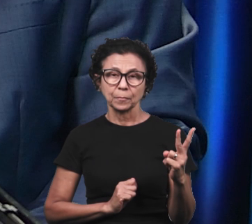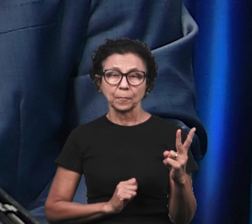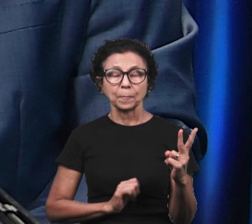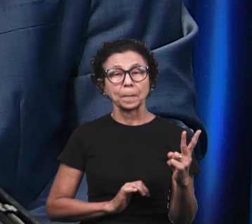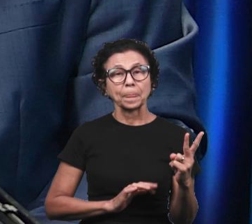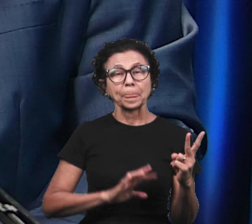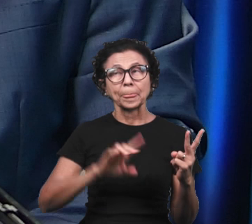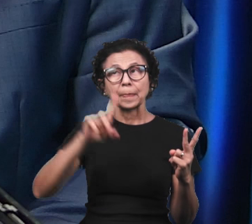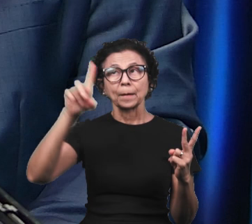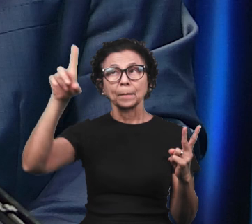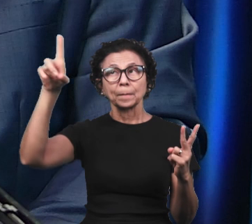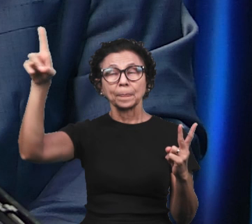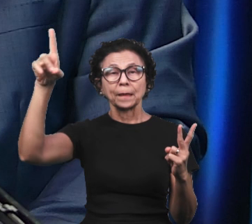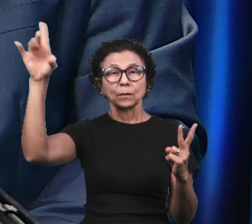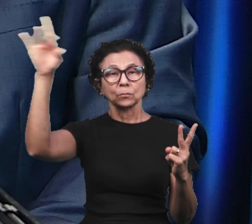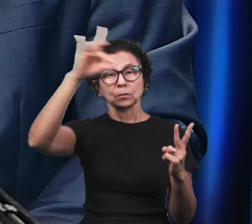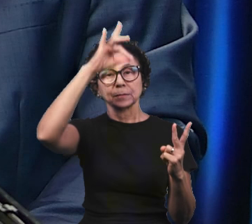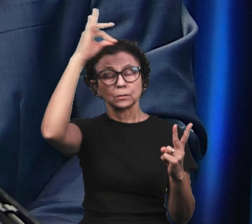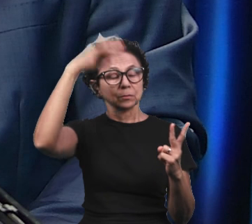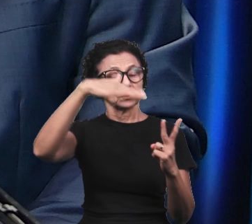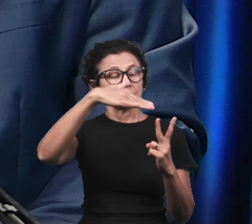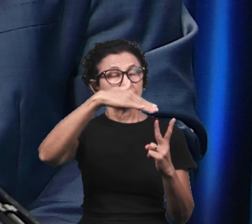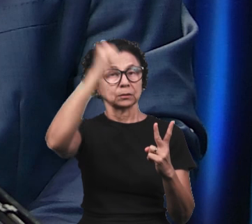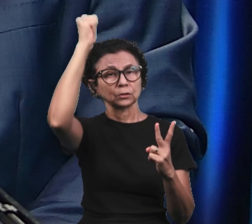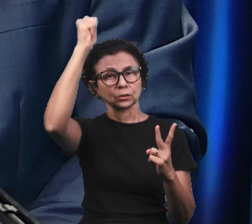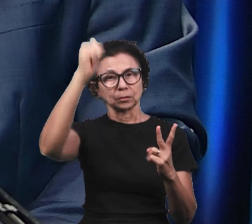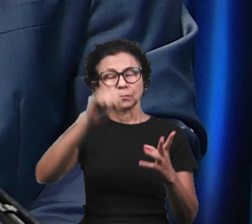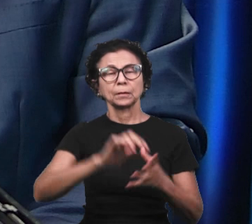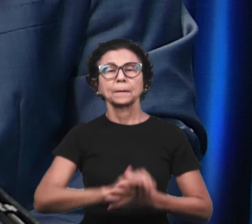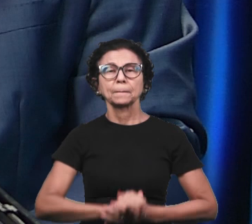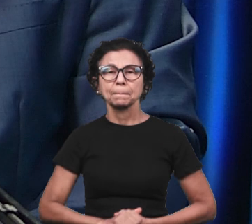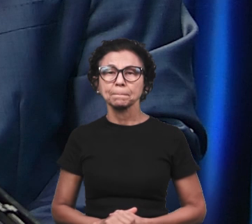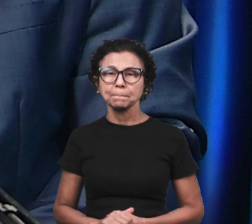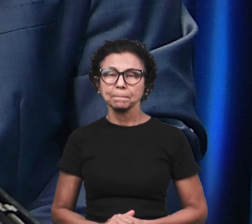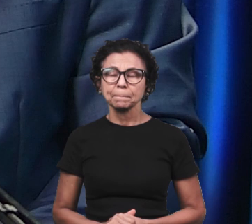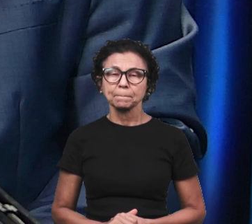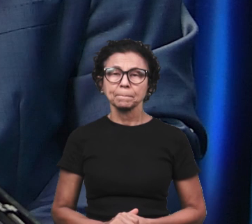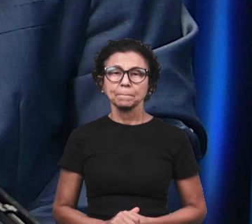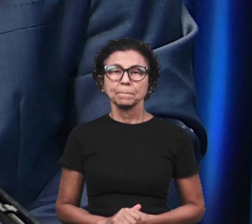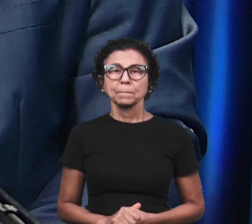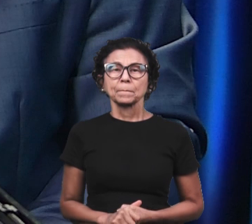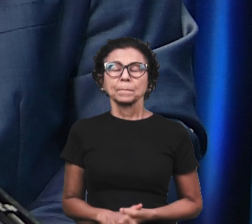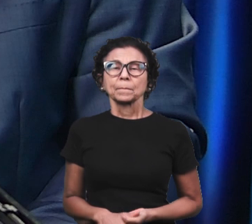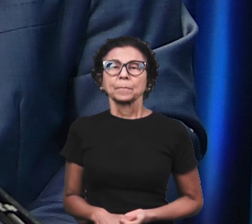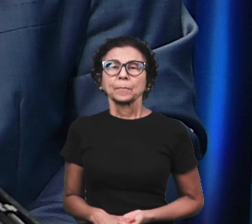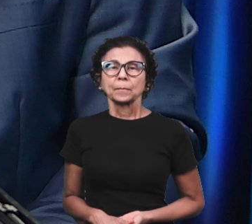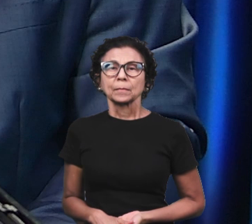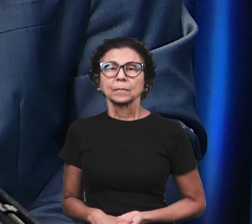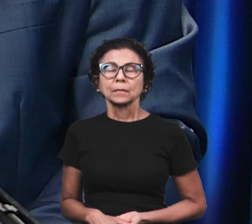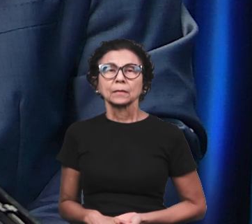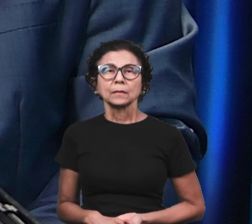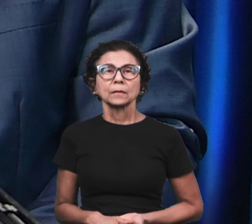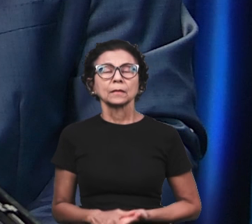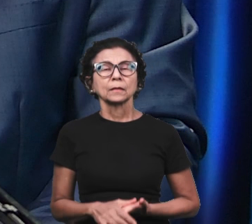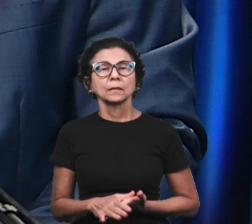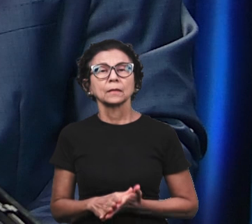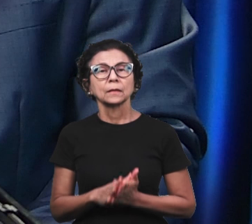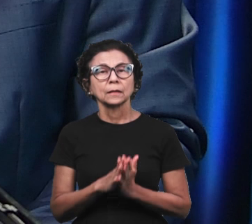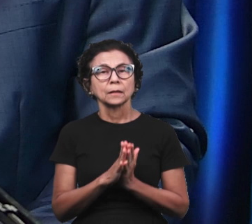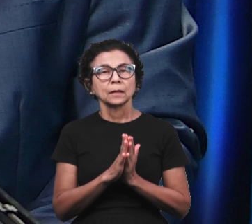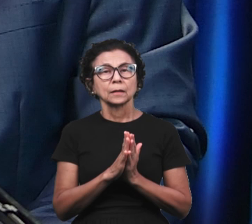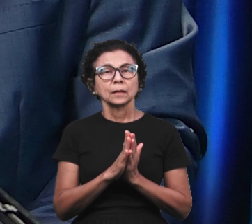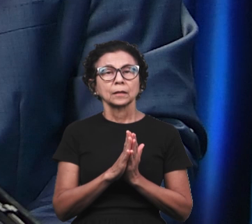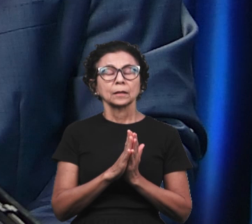chamado é o Espírito Santo. E a Bíblia diz que Deus falou com